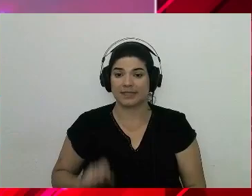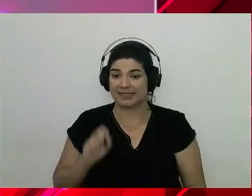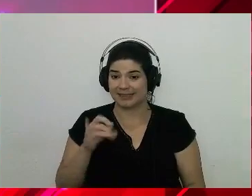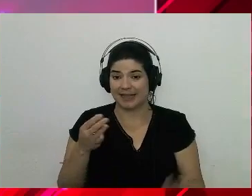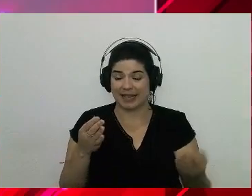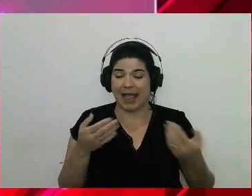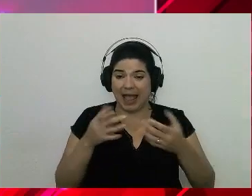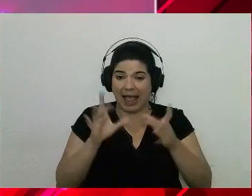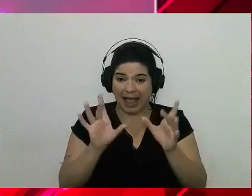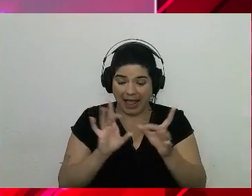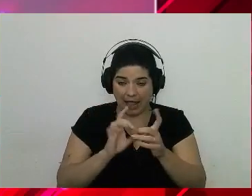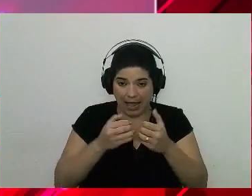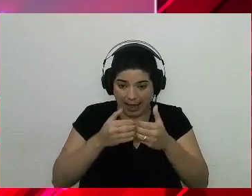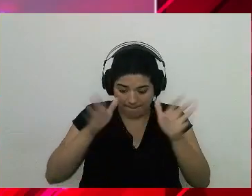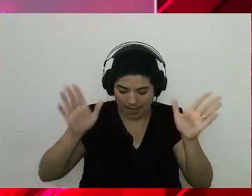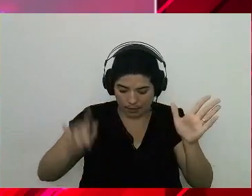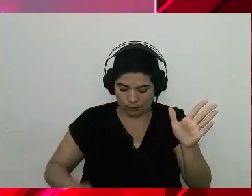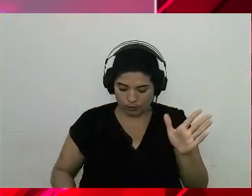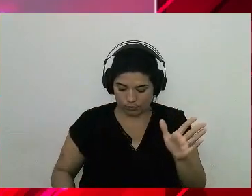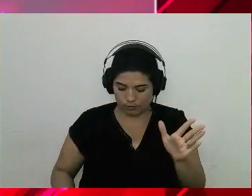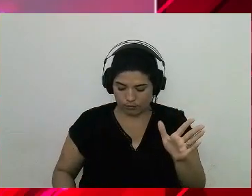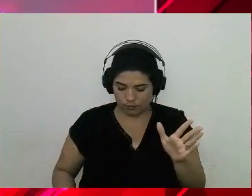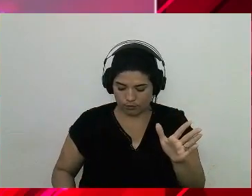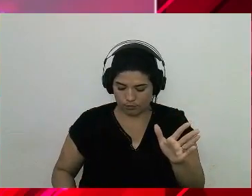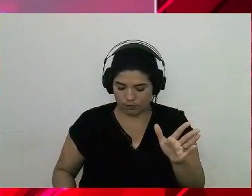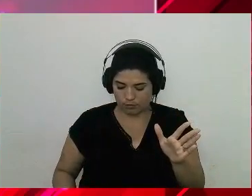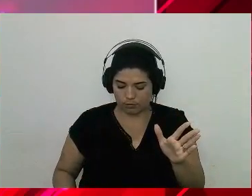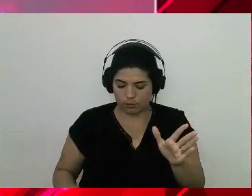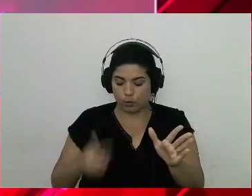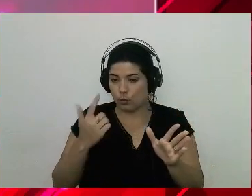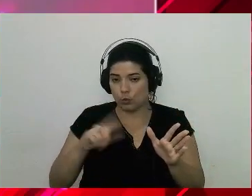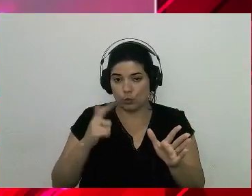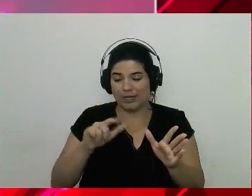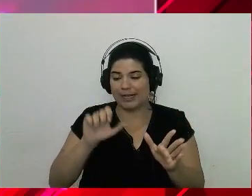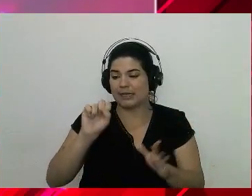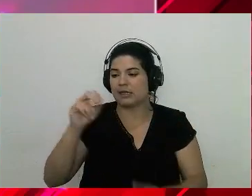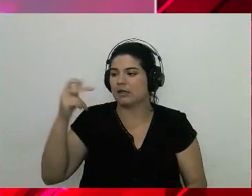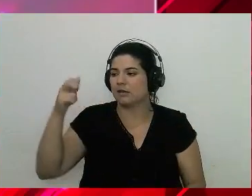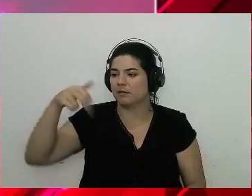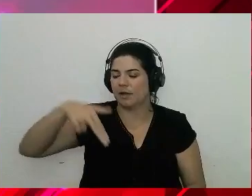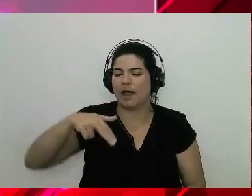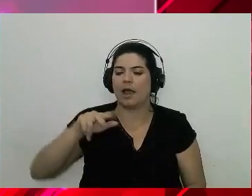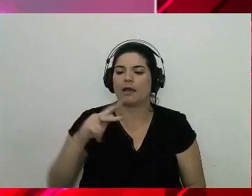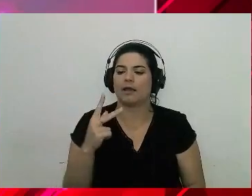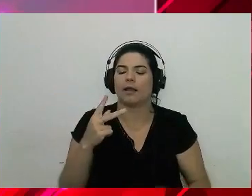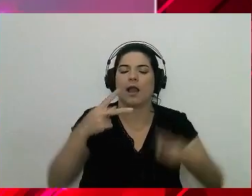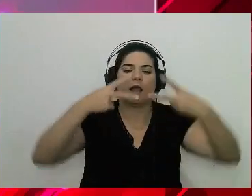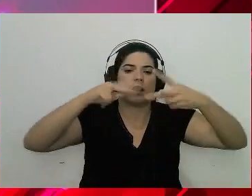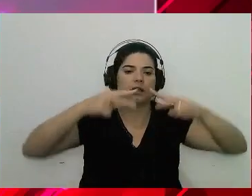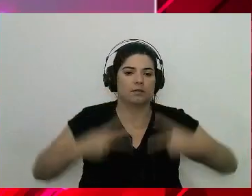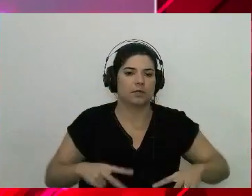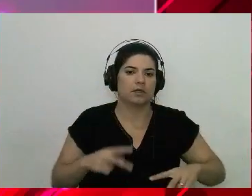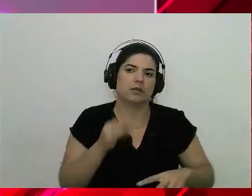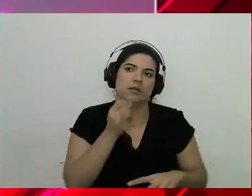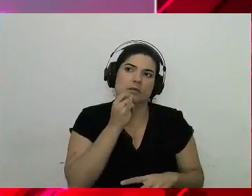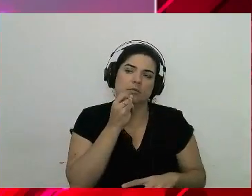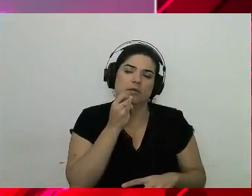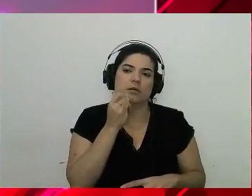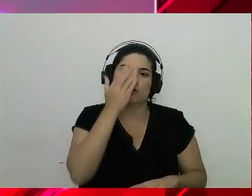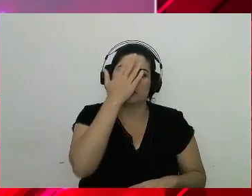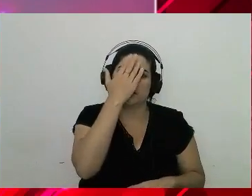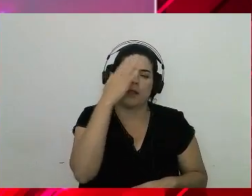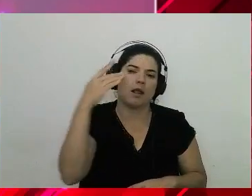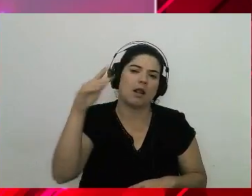aberto, provavelmente você não vai ter um spam de um HTTP que você teria que mandar por correios, por exemplo, para calcular o seu CEP, alguma